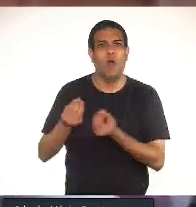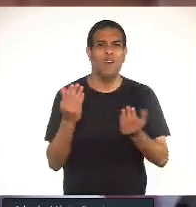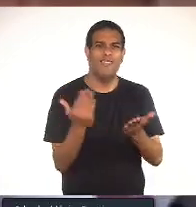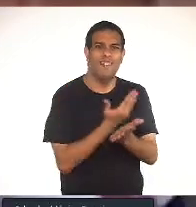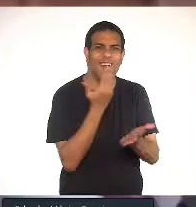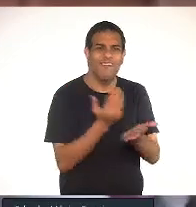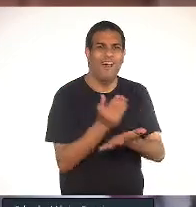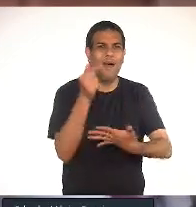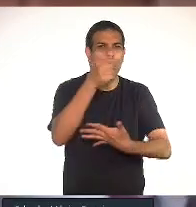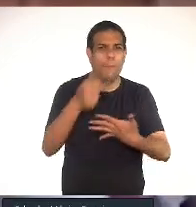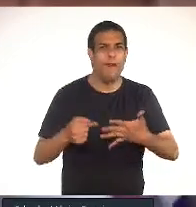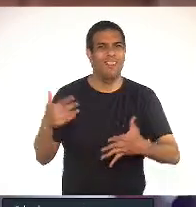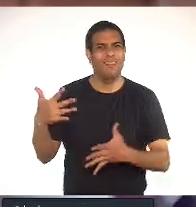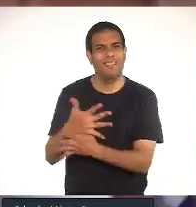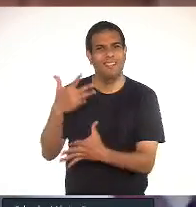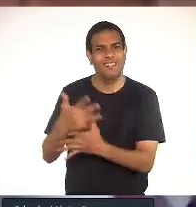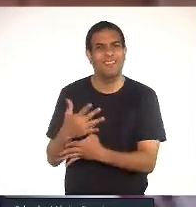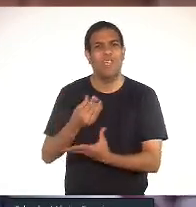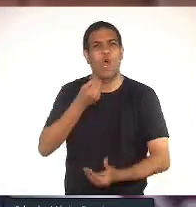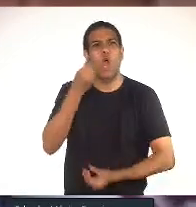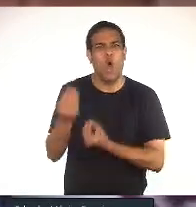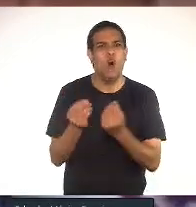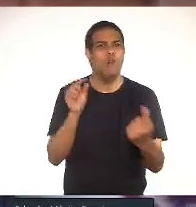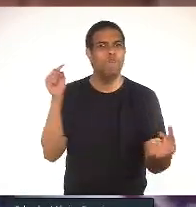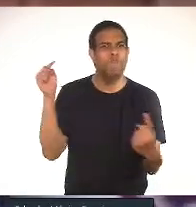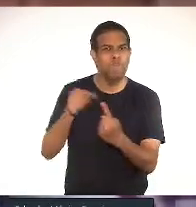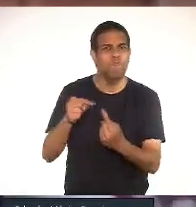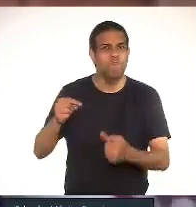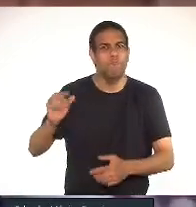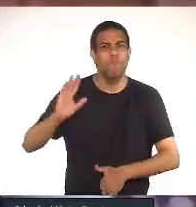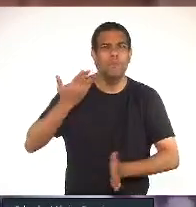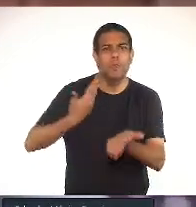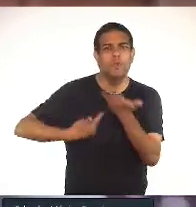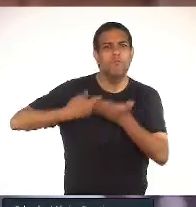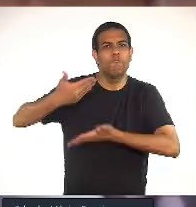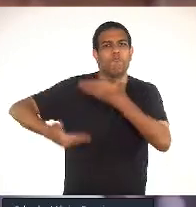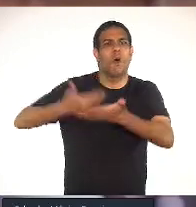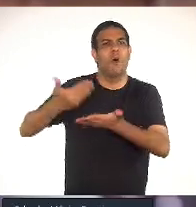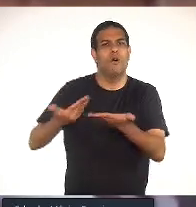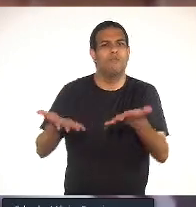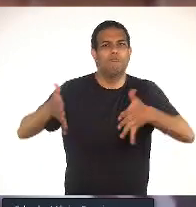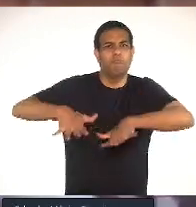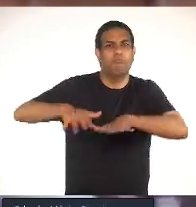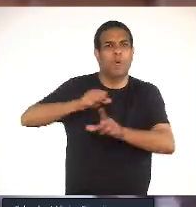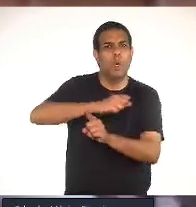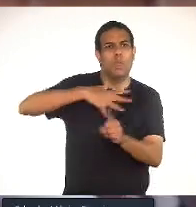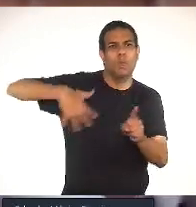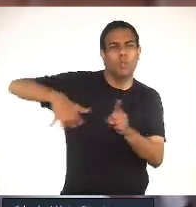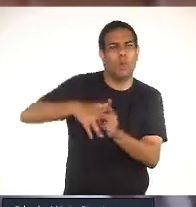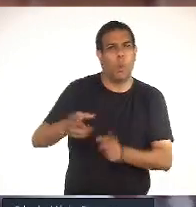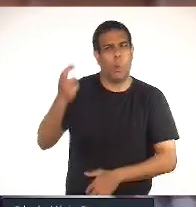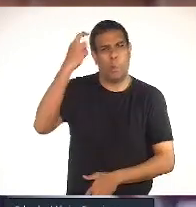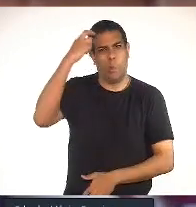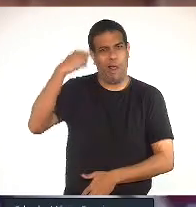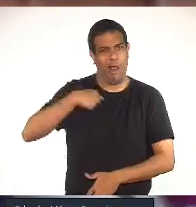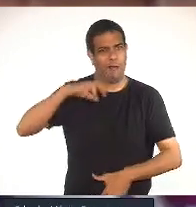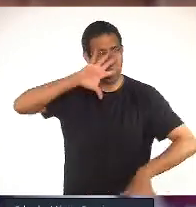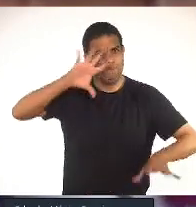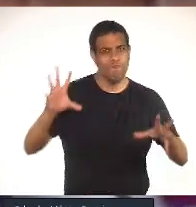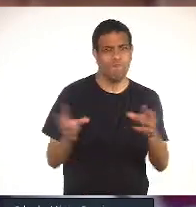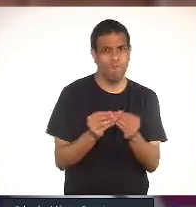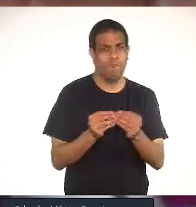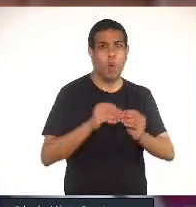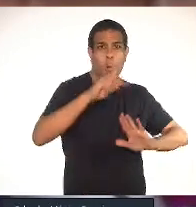é Cidade e a saída para o seu próprio desenvolvimento e inclusão socioeconômica e cultural. Então, esse projeto